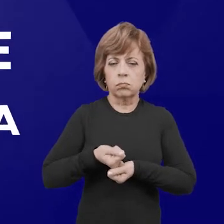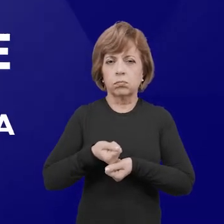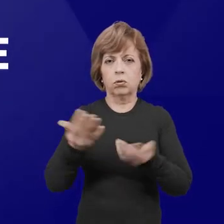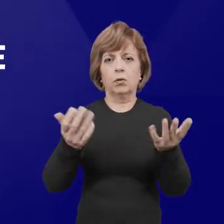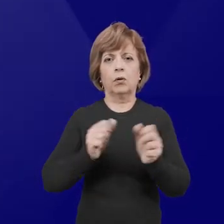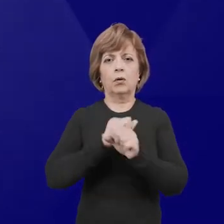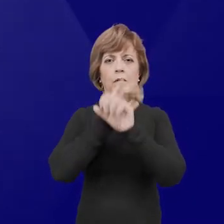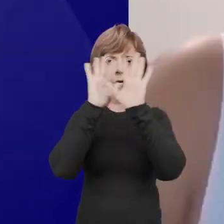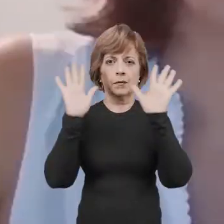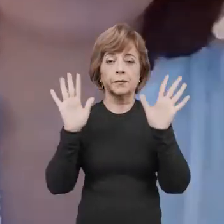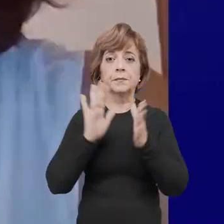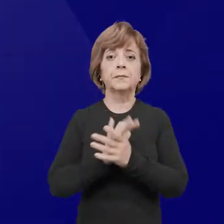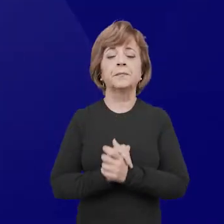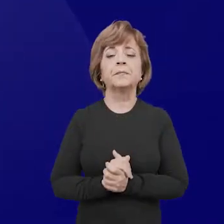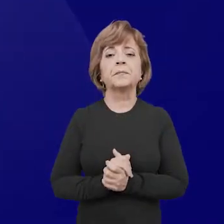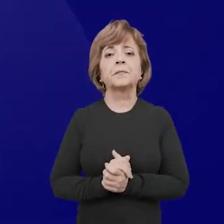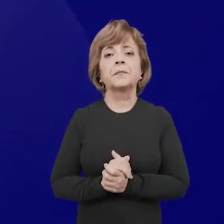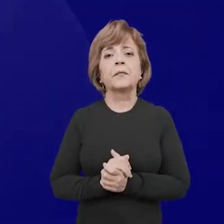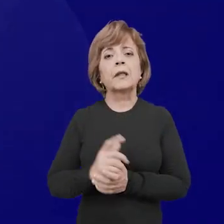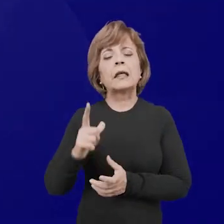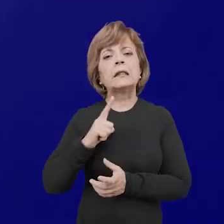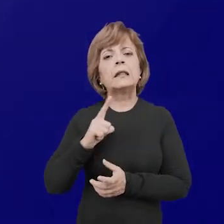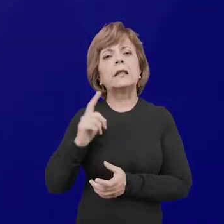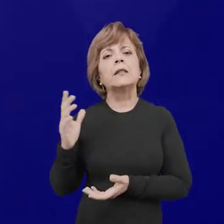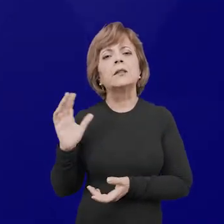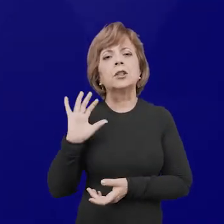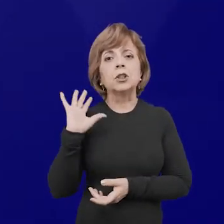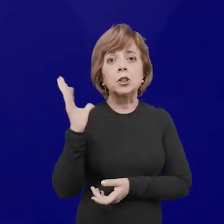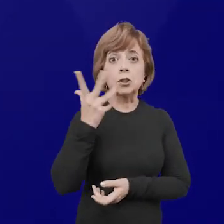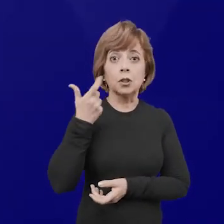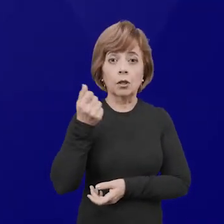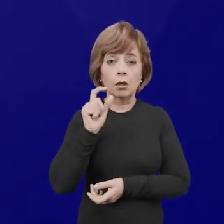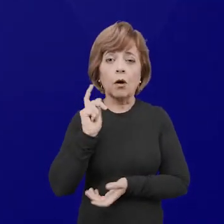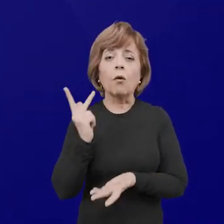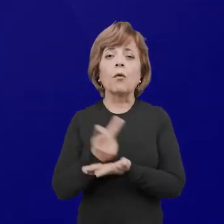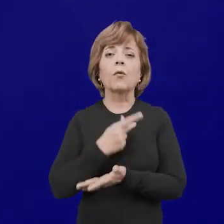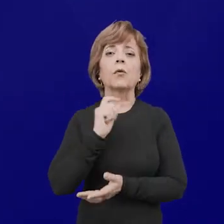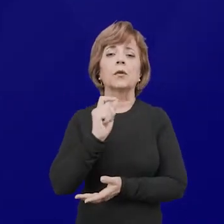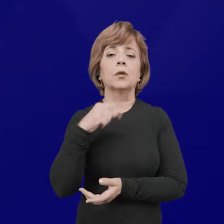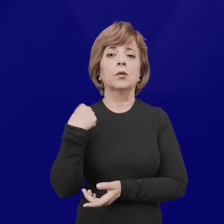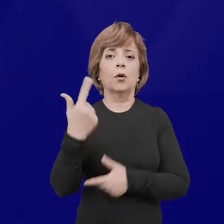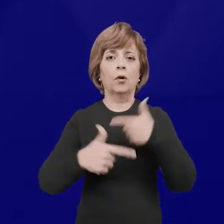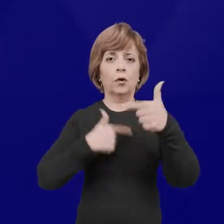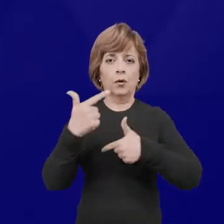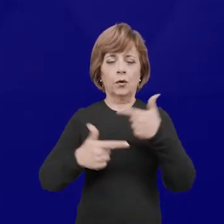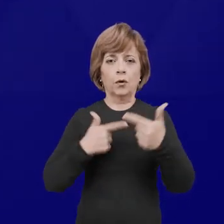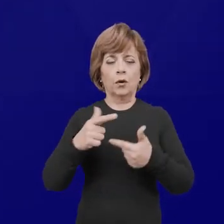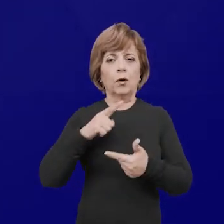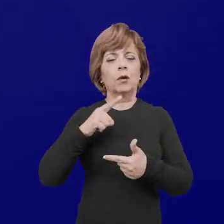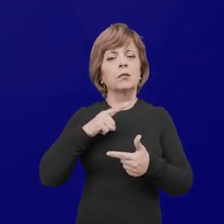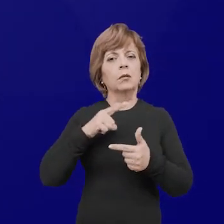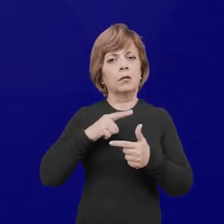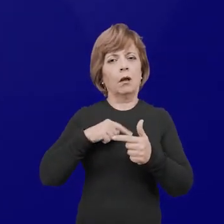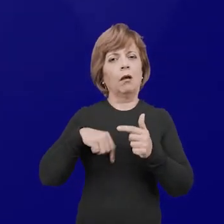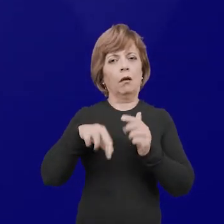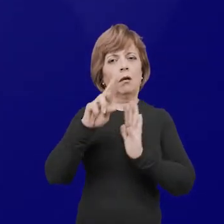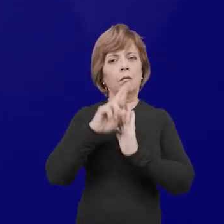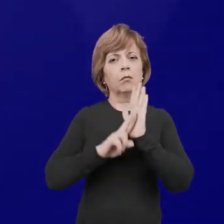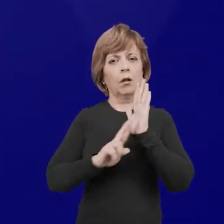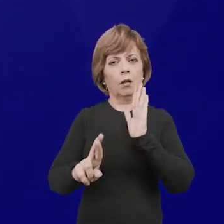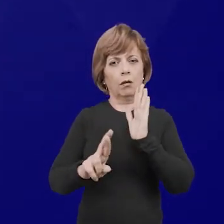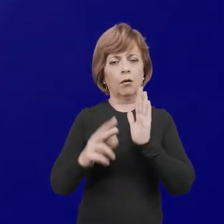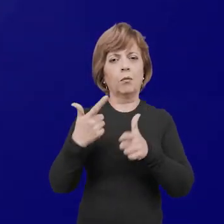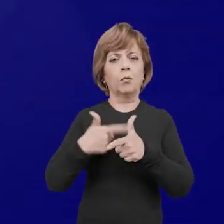De forma geral, o que a gente faz, a nossa atuação, a gente pode produzir diagnósticos sobre